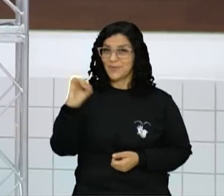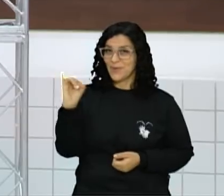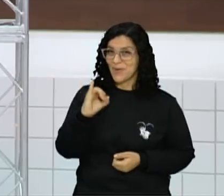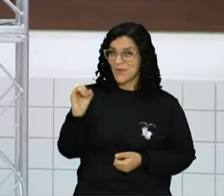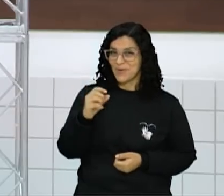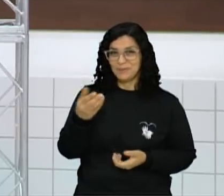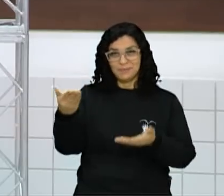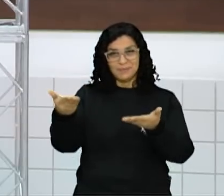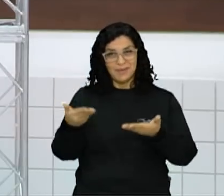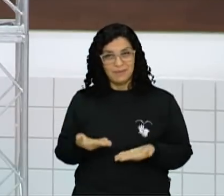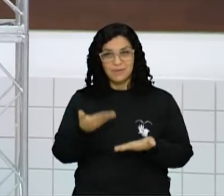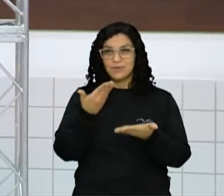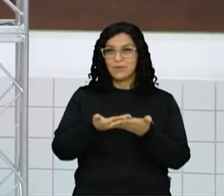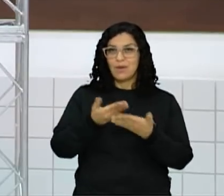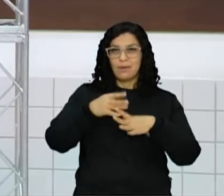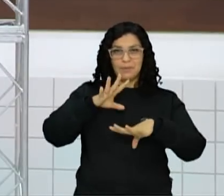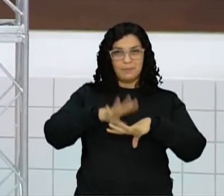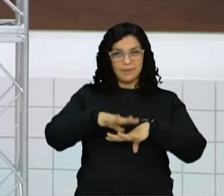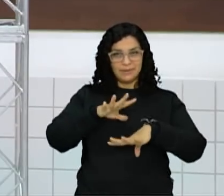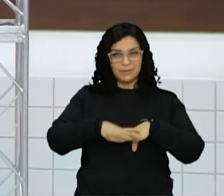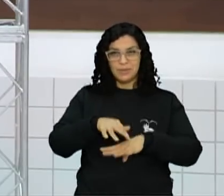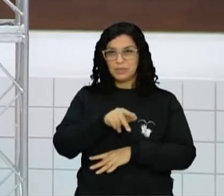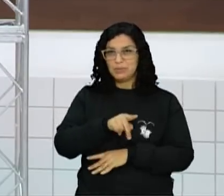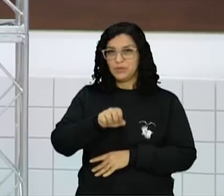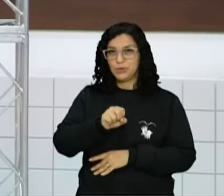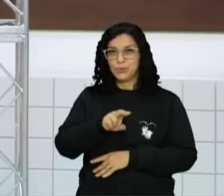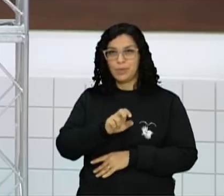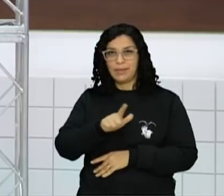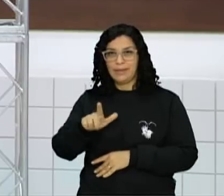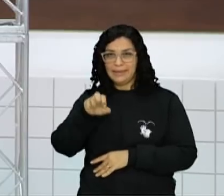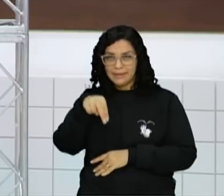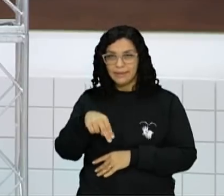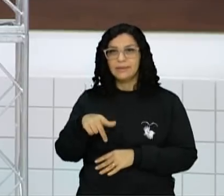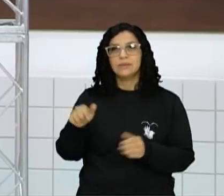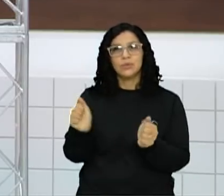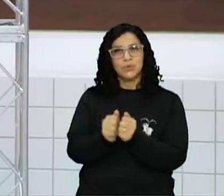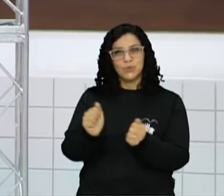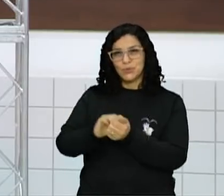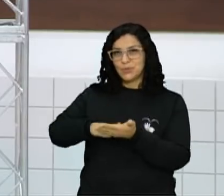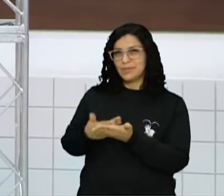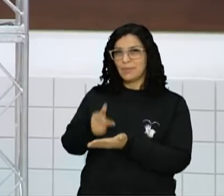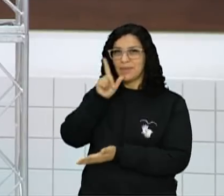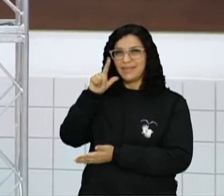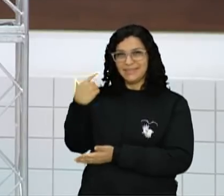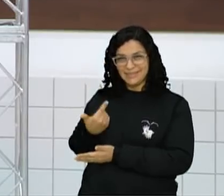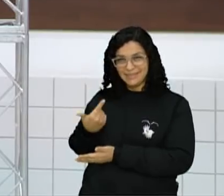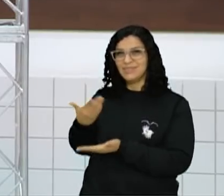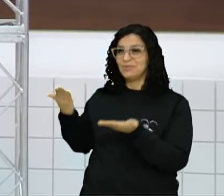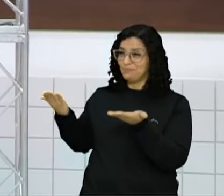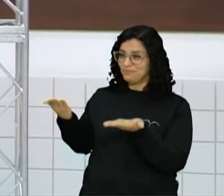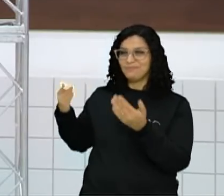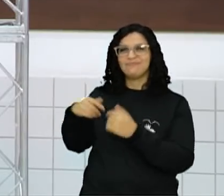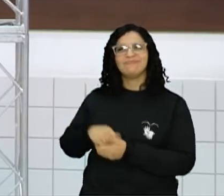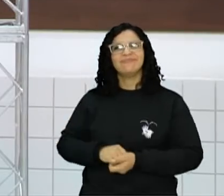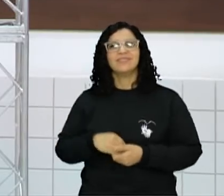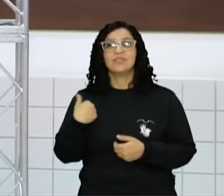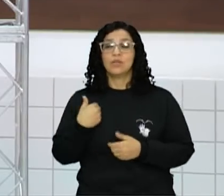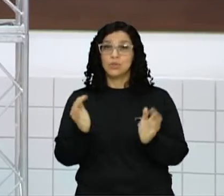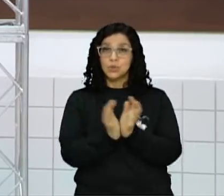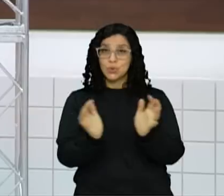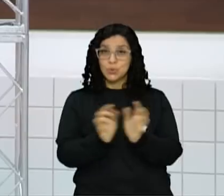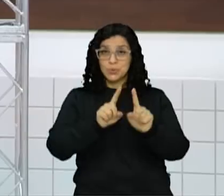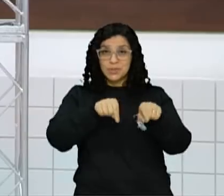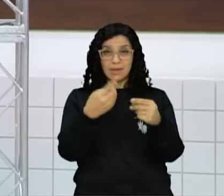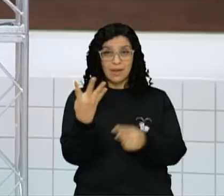Olá pessoal, bem-vindos a mais uma aula de matemática. Eu sou a professora Suelen Rodrigues, estou aqui com a Lígia hoje com vocês, toda a equipe do